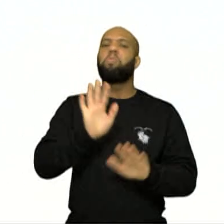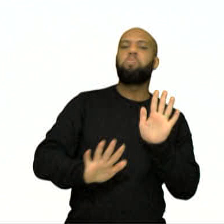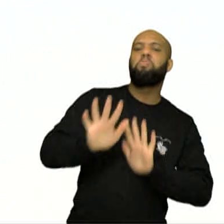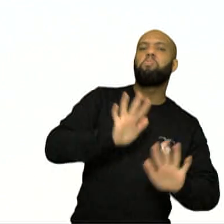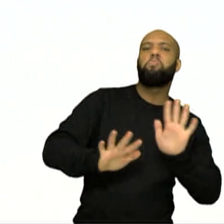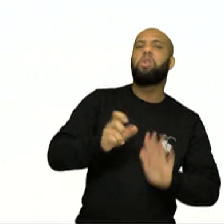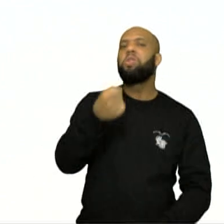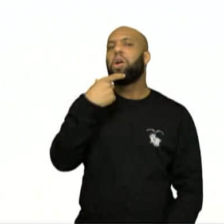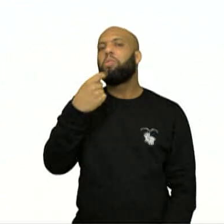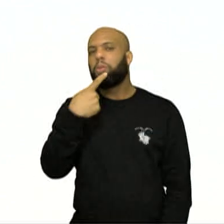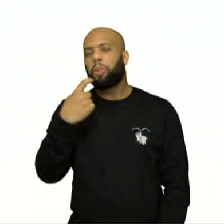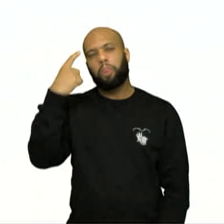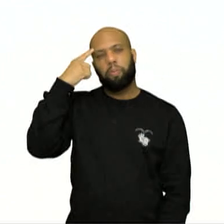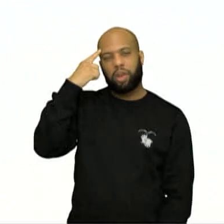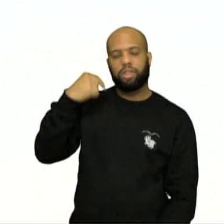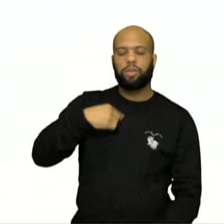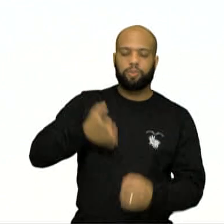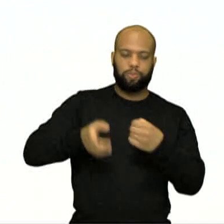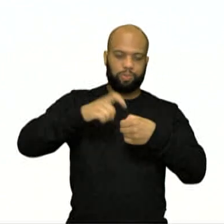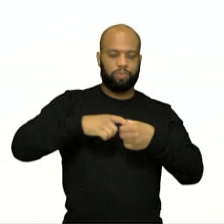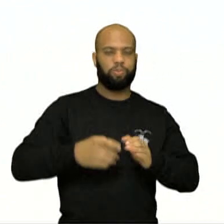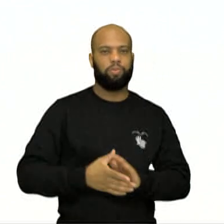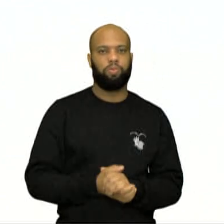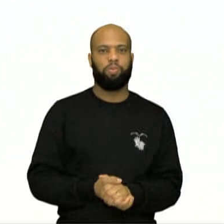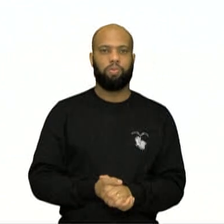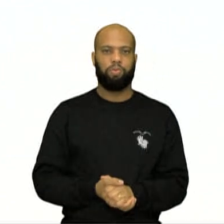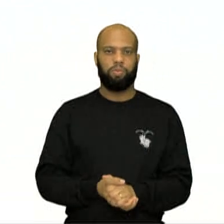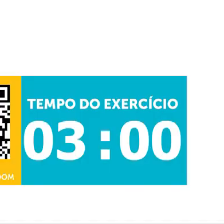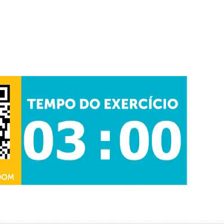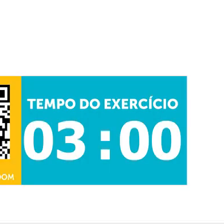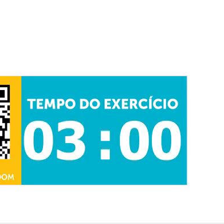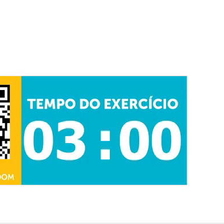desses medicamentos? Pensa um pouquinho então e a gente já se vê.